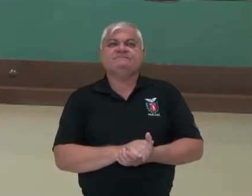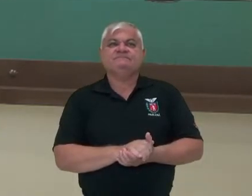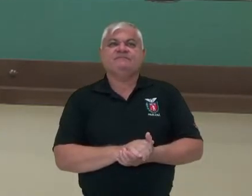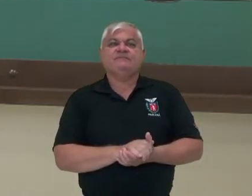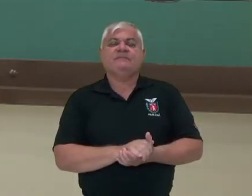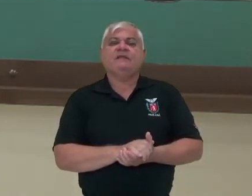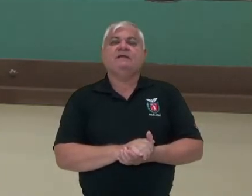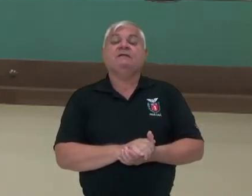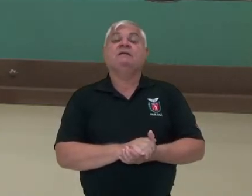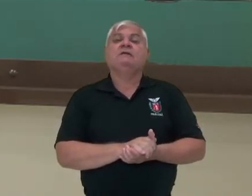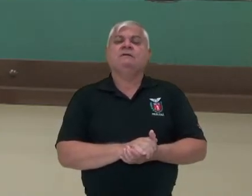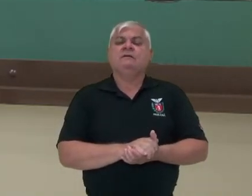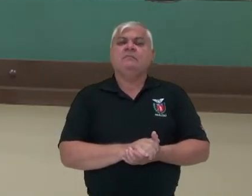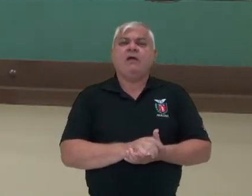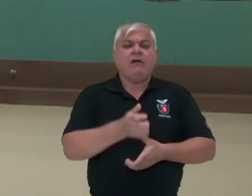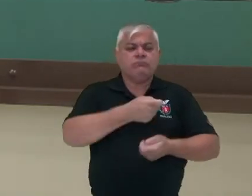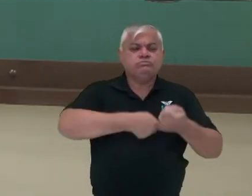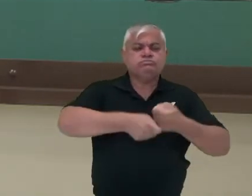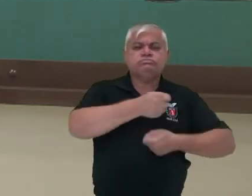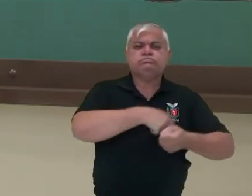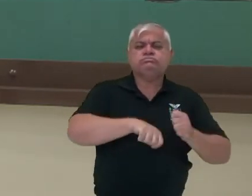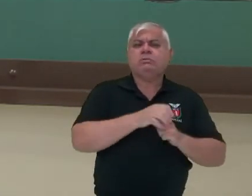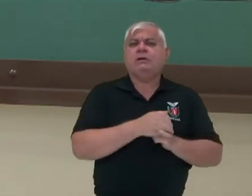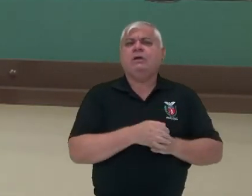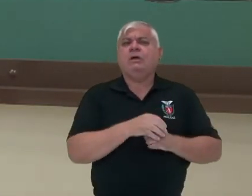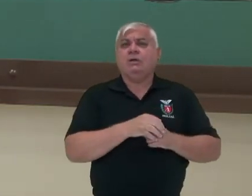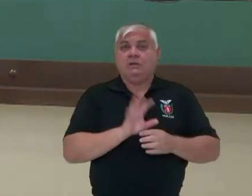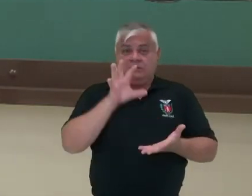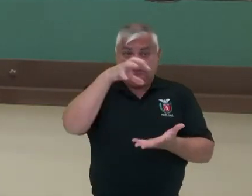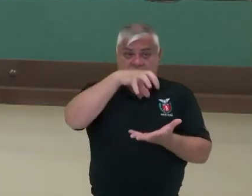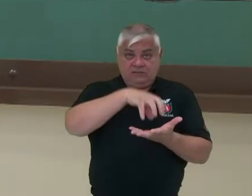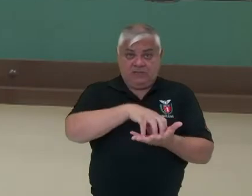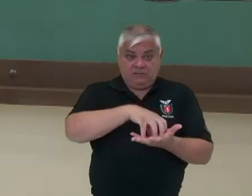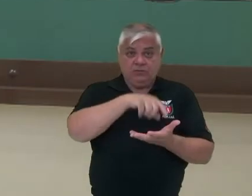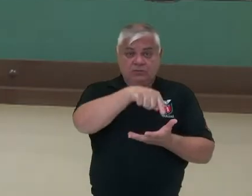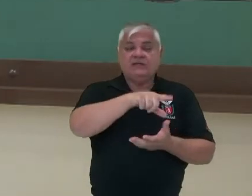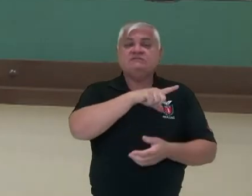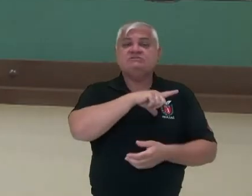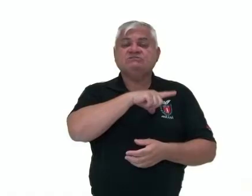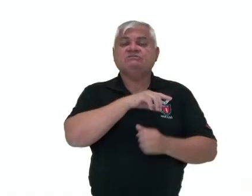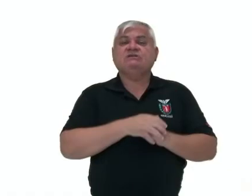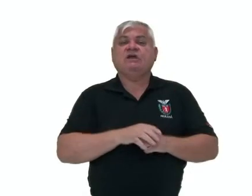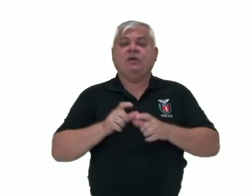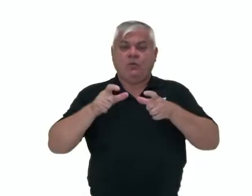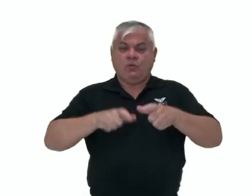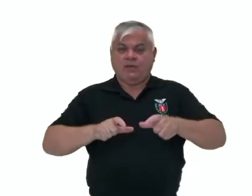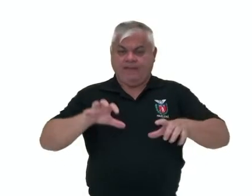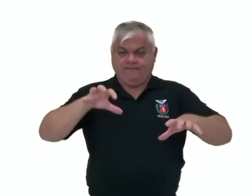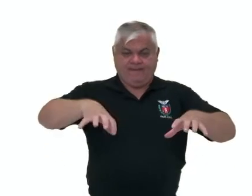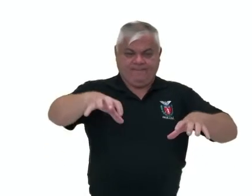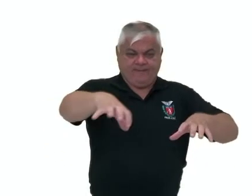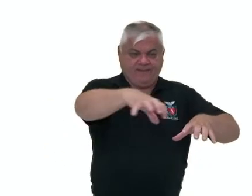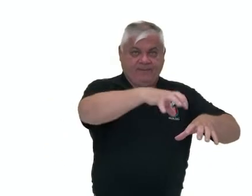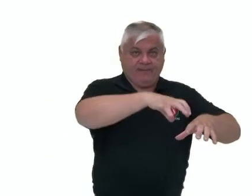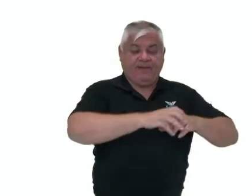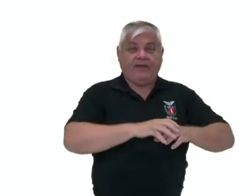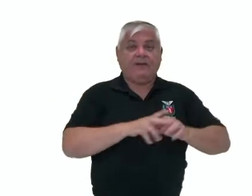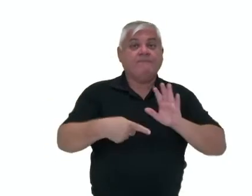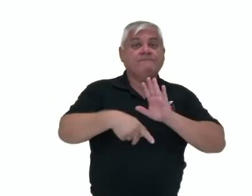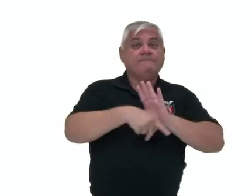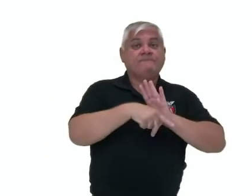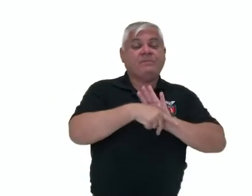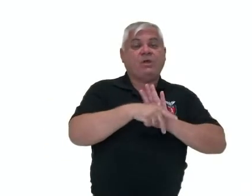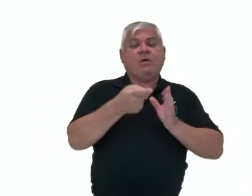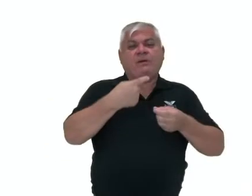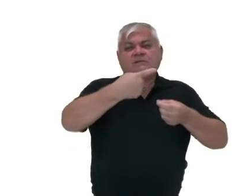Ainda falando sobre a administração espanhola, no território colonial foram criadas câmaras municipais, chamadas na América